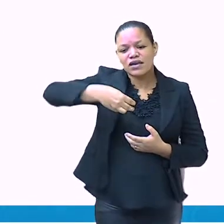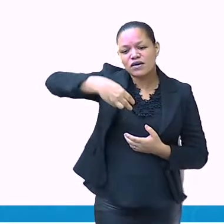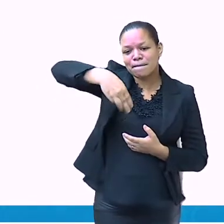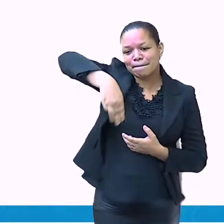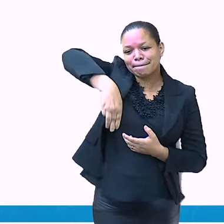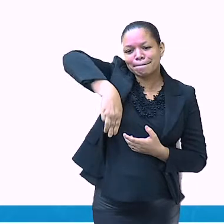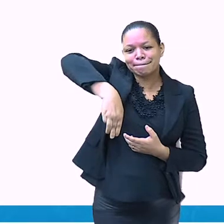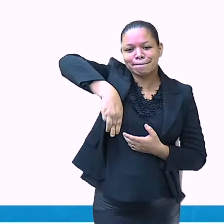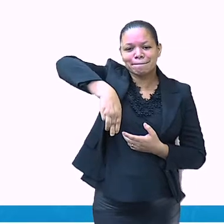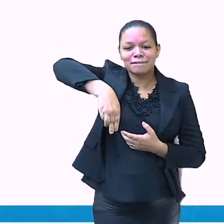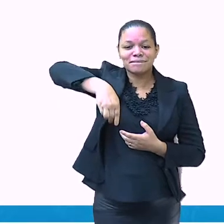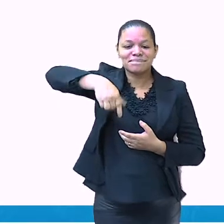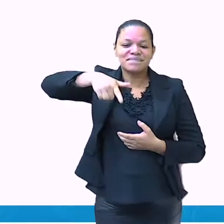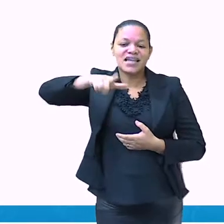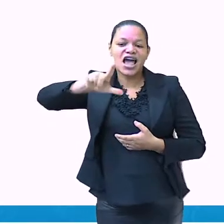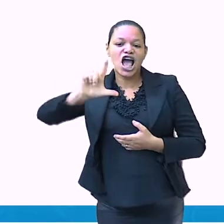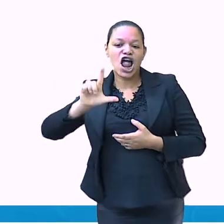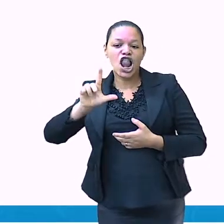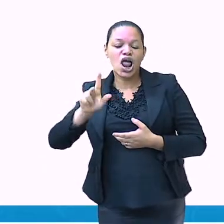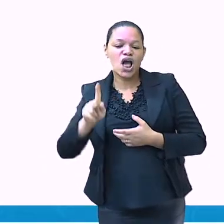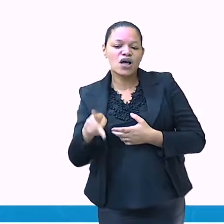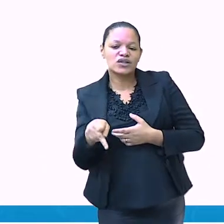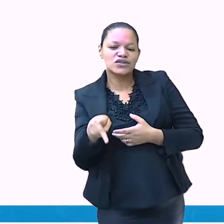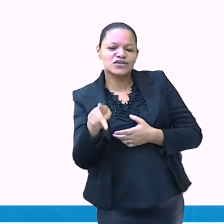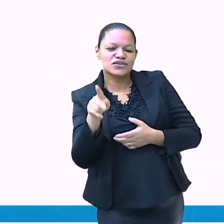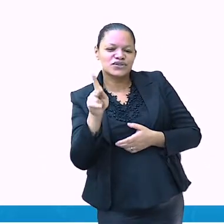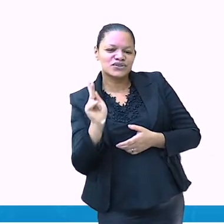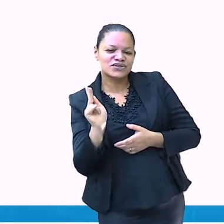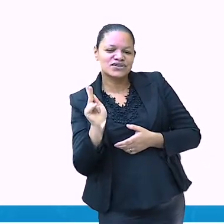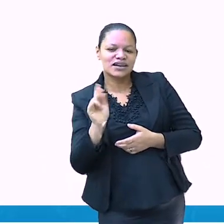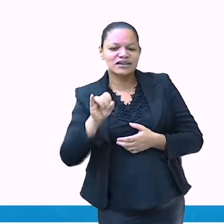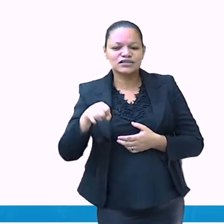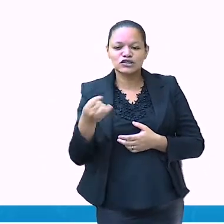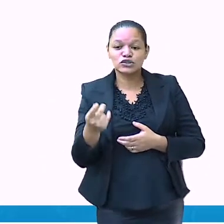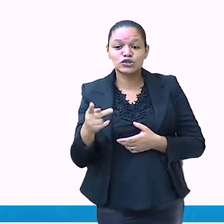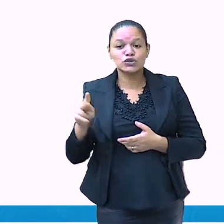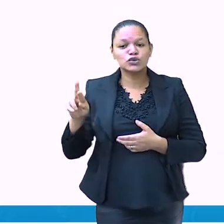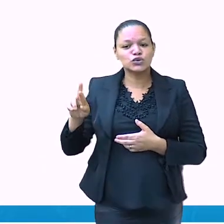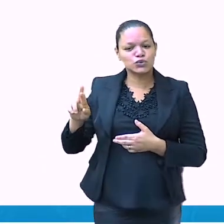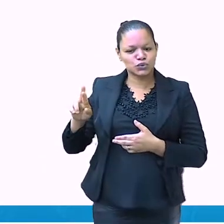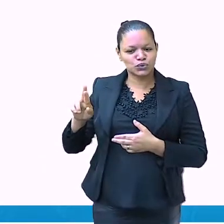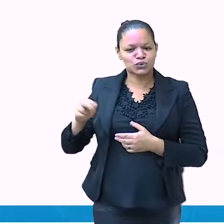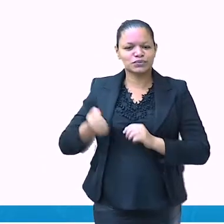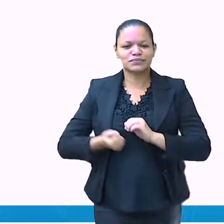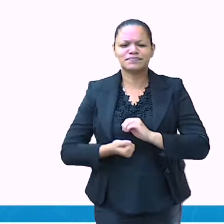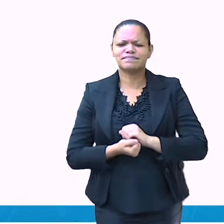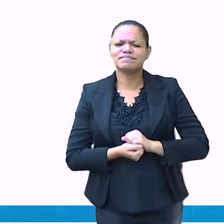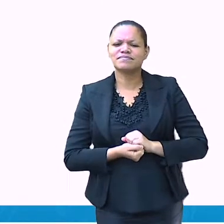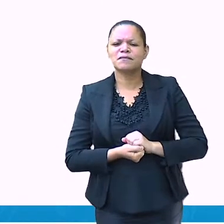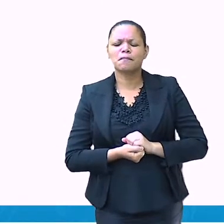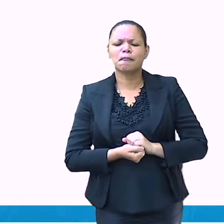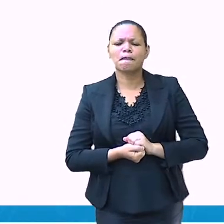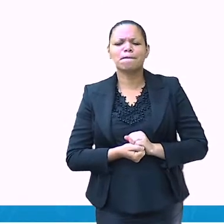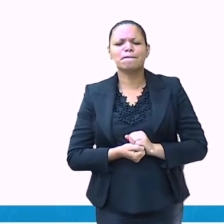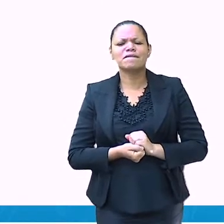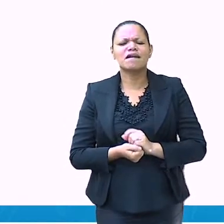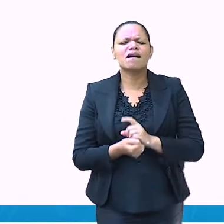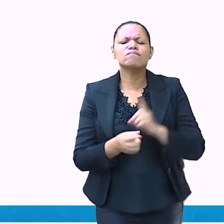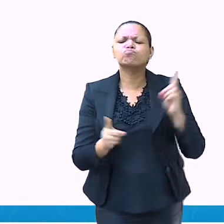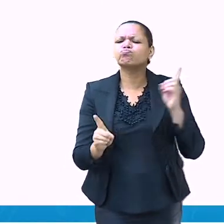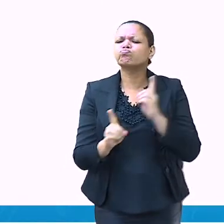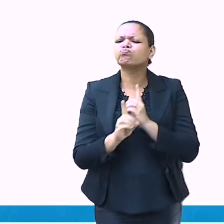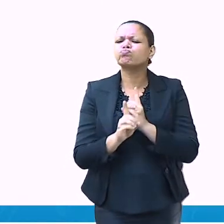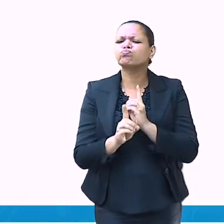King Jr. Nós vamos aprender aí como ler essas palavras